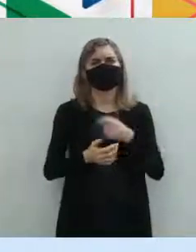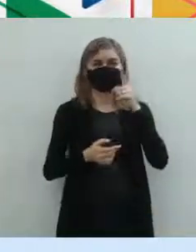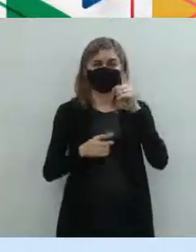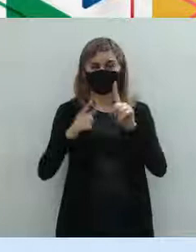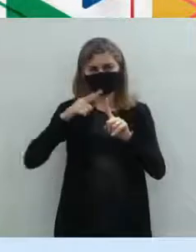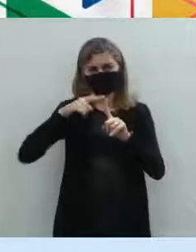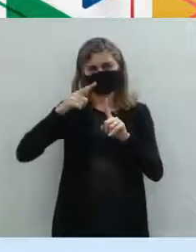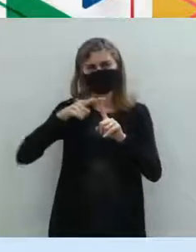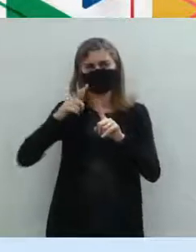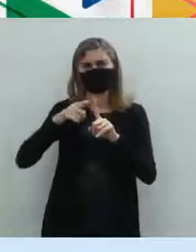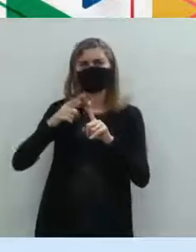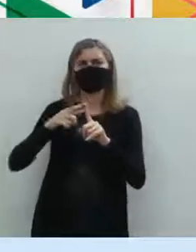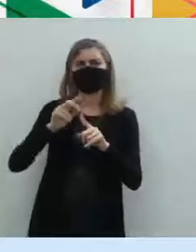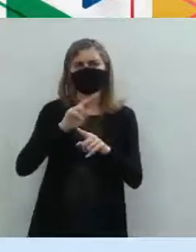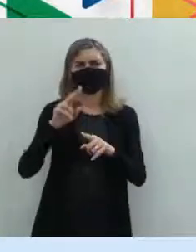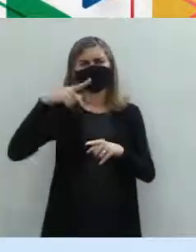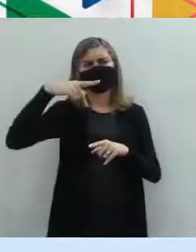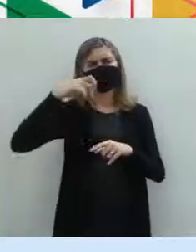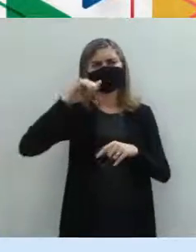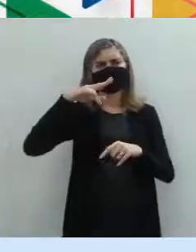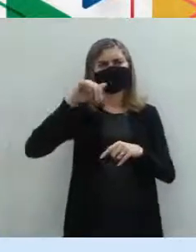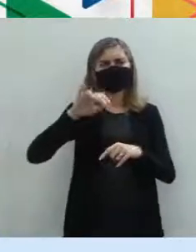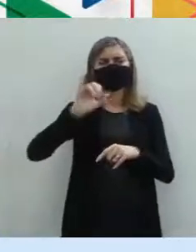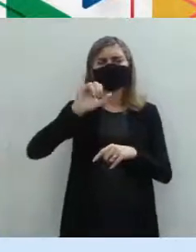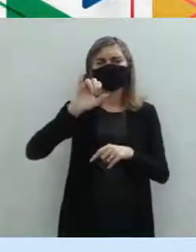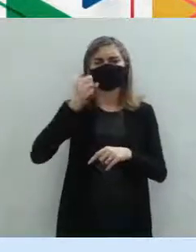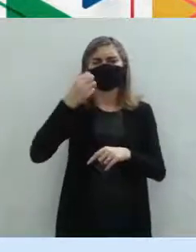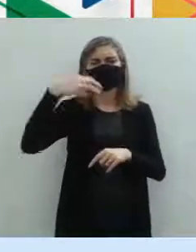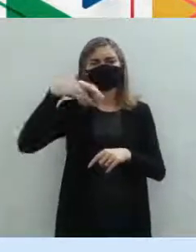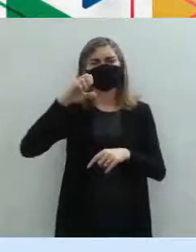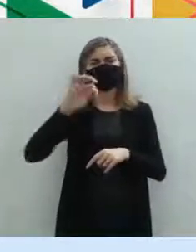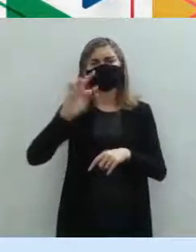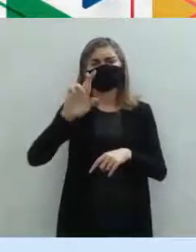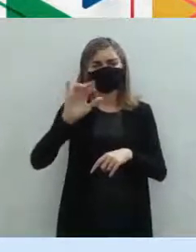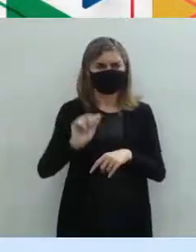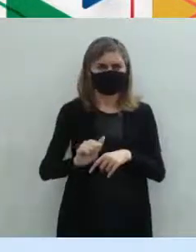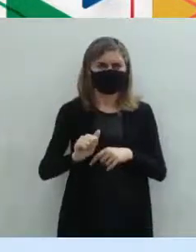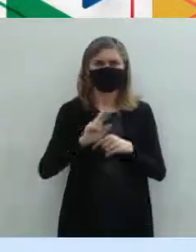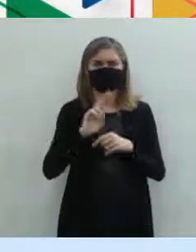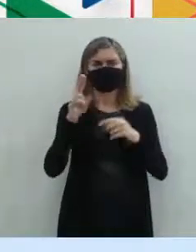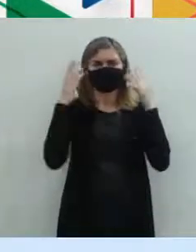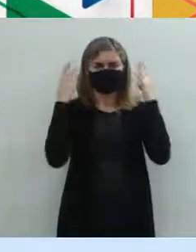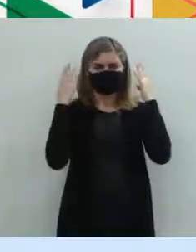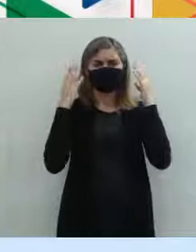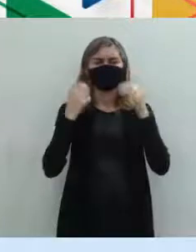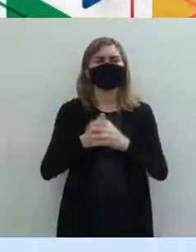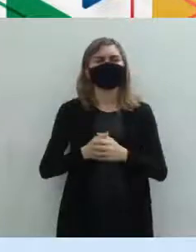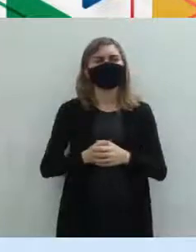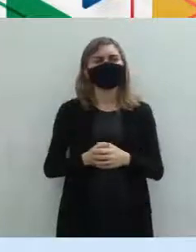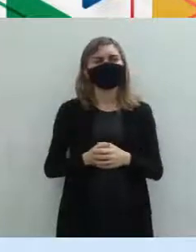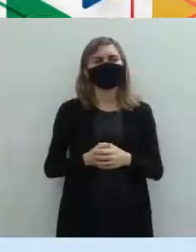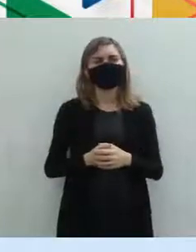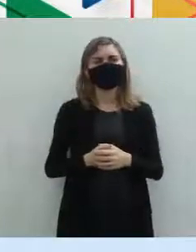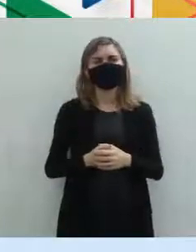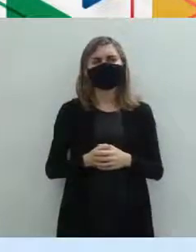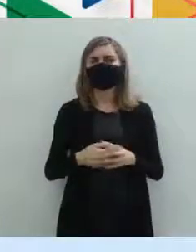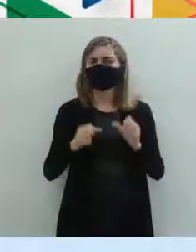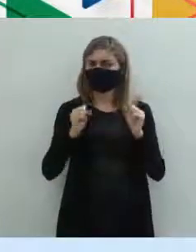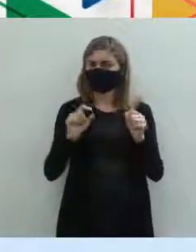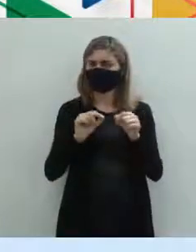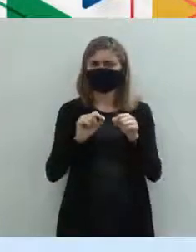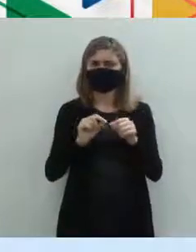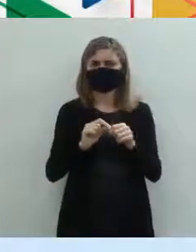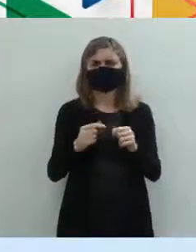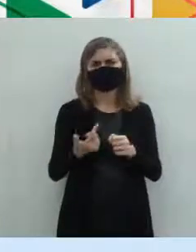de perspectiva a gente chama de perspectiva isométrica, tá? Muito bem. Podemos fazer o